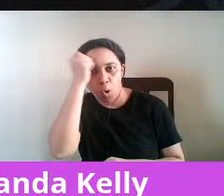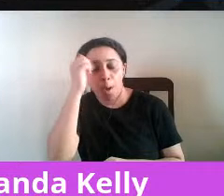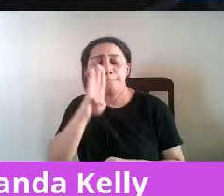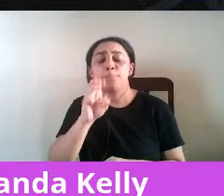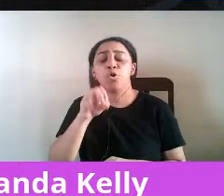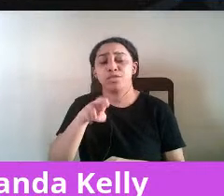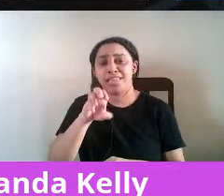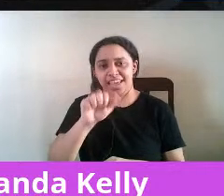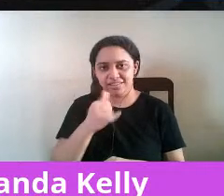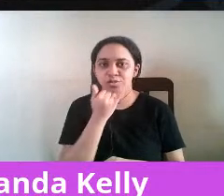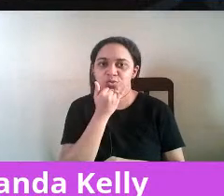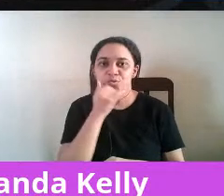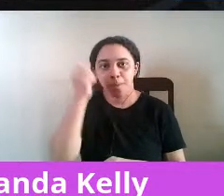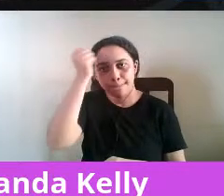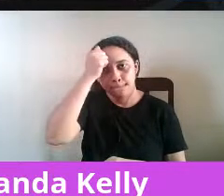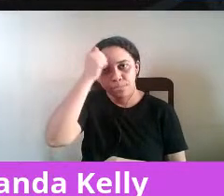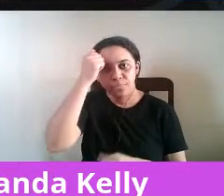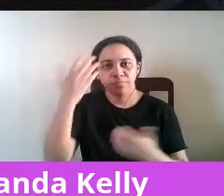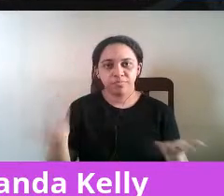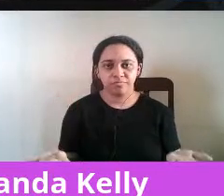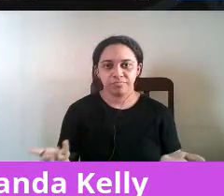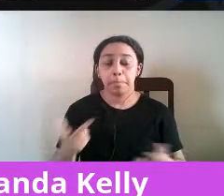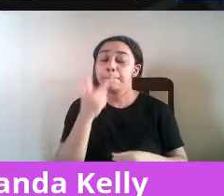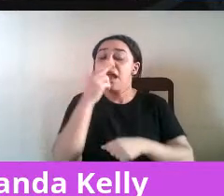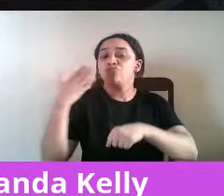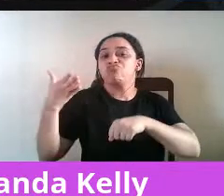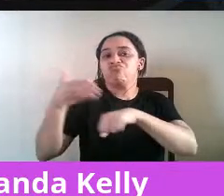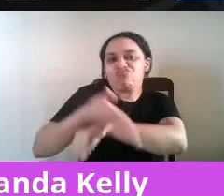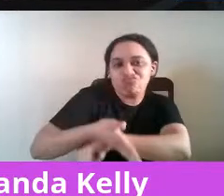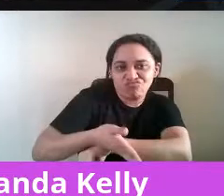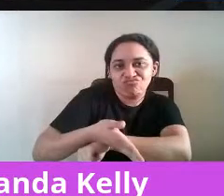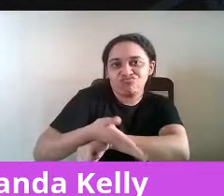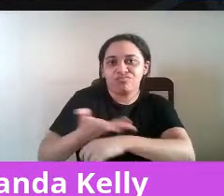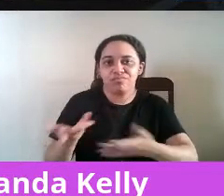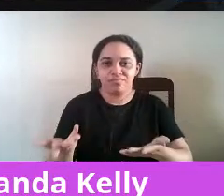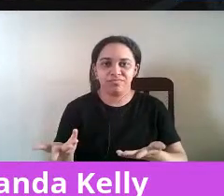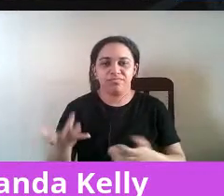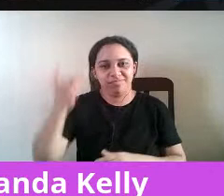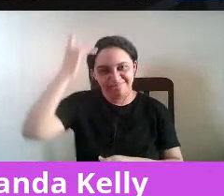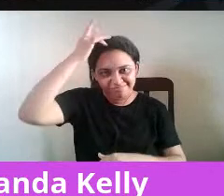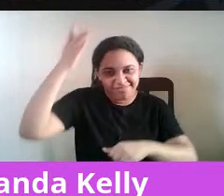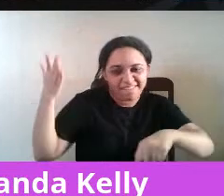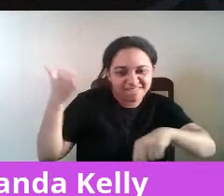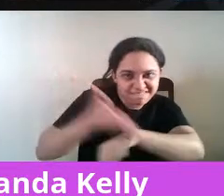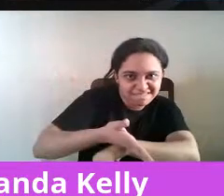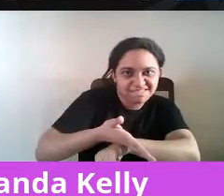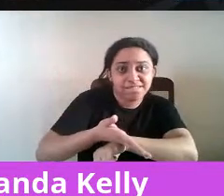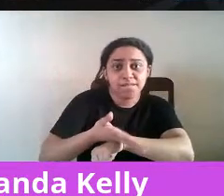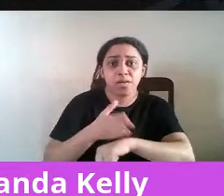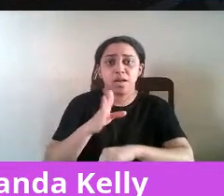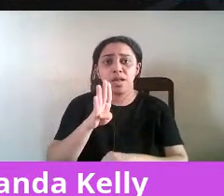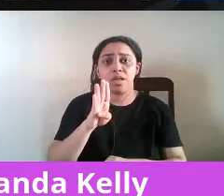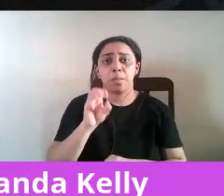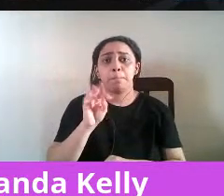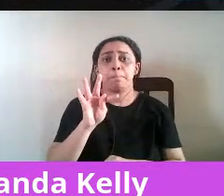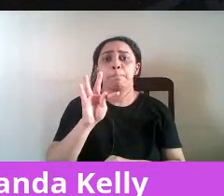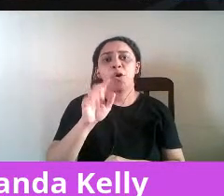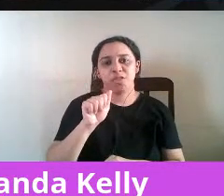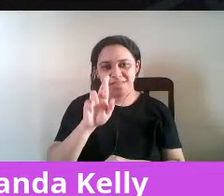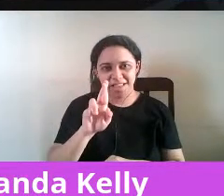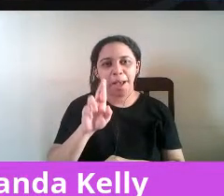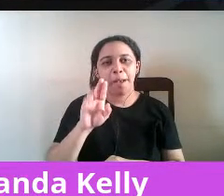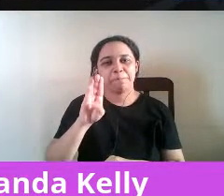É. O taboneca é você ficar se metendo. Eu estava se metendo, está botando boneco, né? Então, o taboneca é bem típico do Ceará.